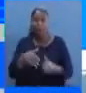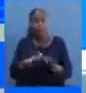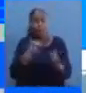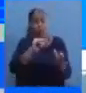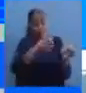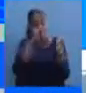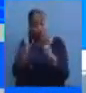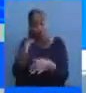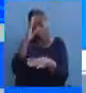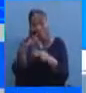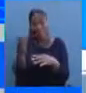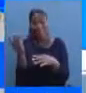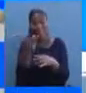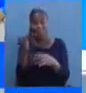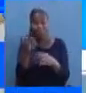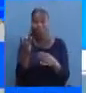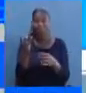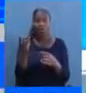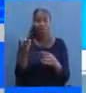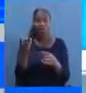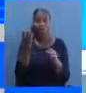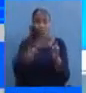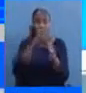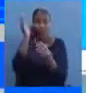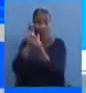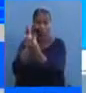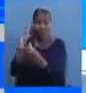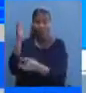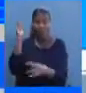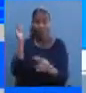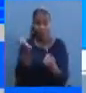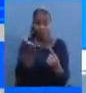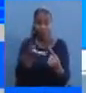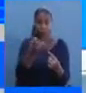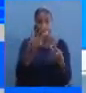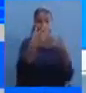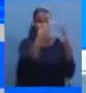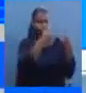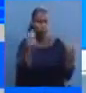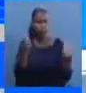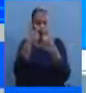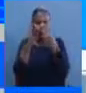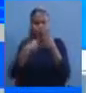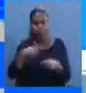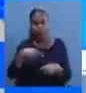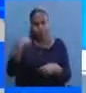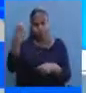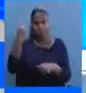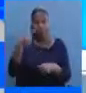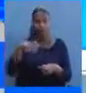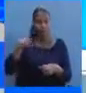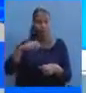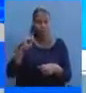outro lado, decorrem 3 processos disciplinares que envolvem dezenas de arguidos. O presidente do Sinapol